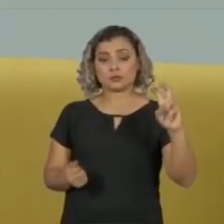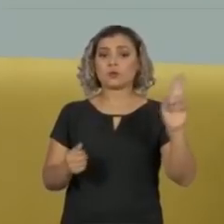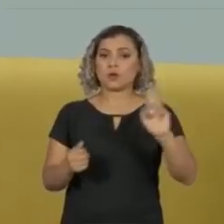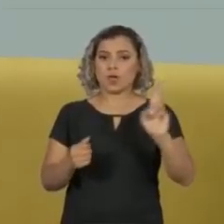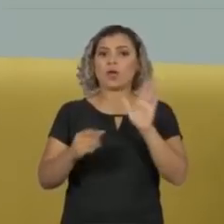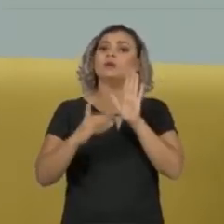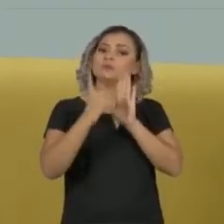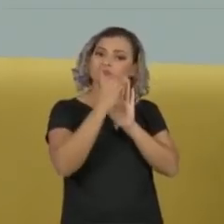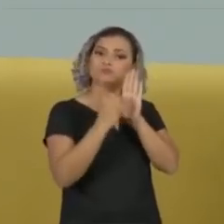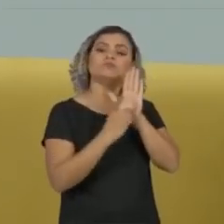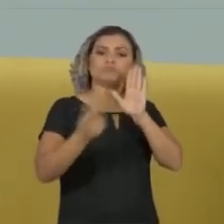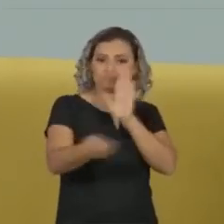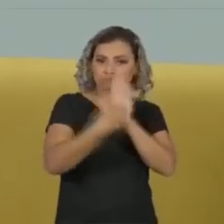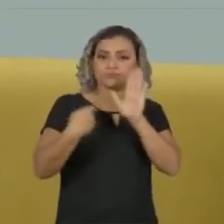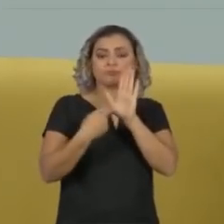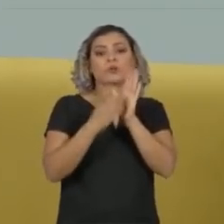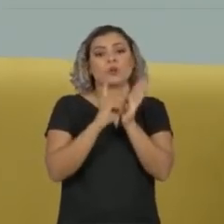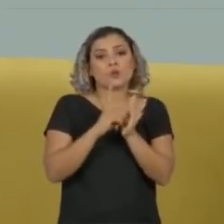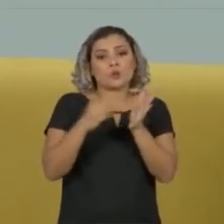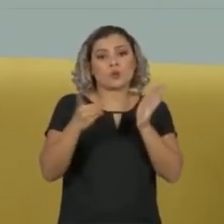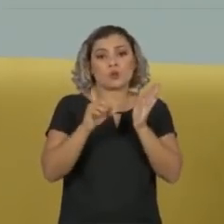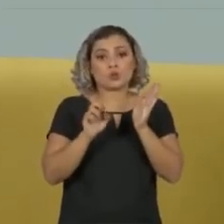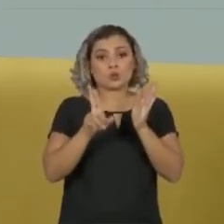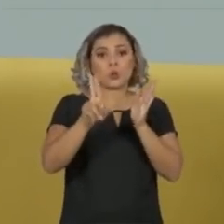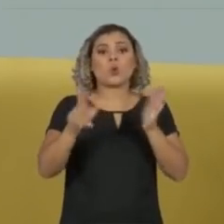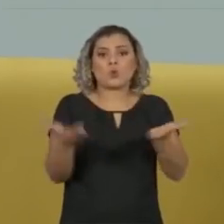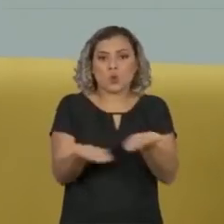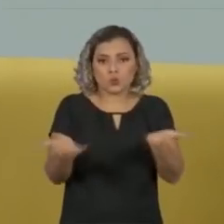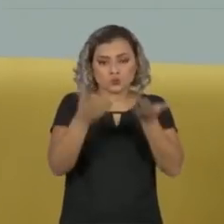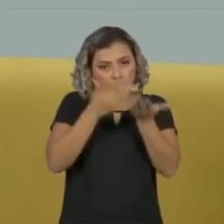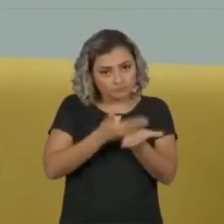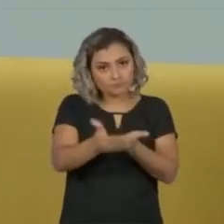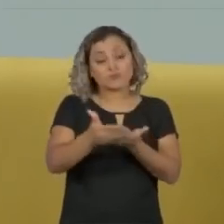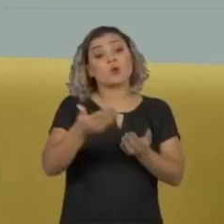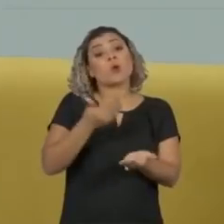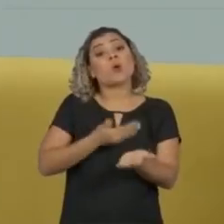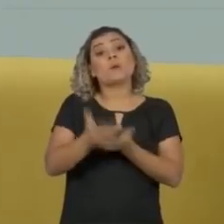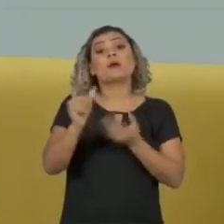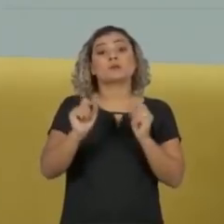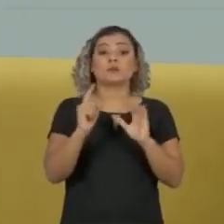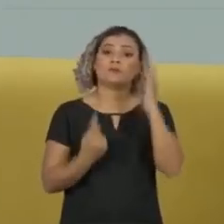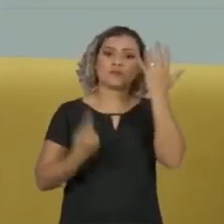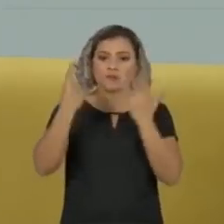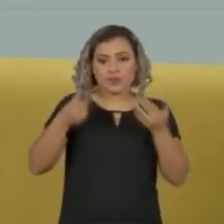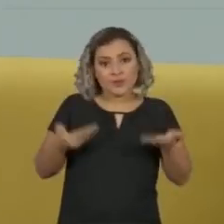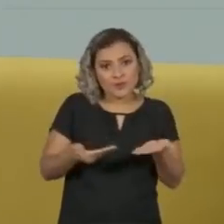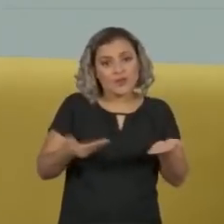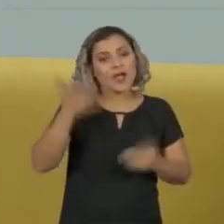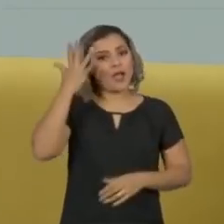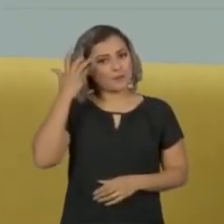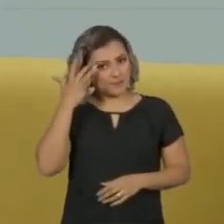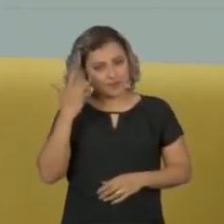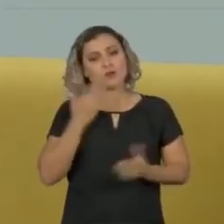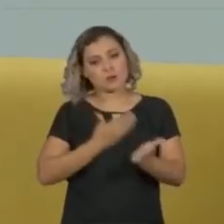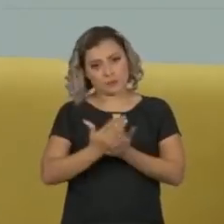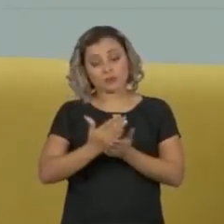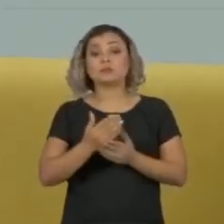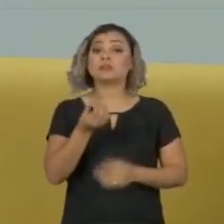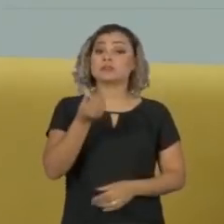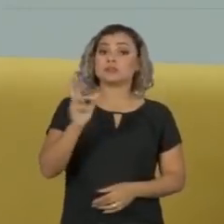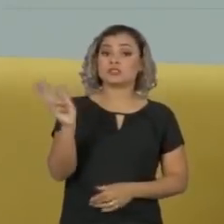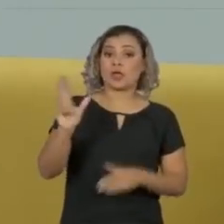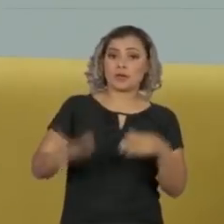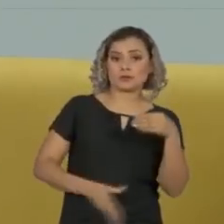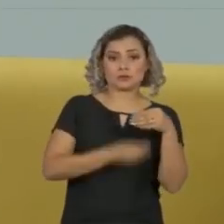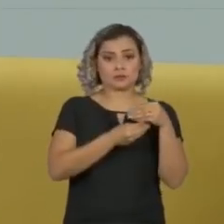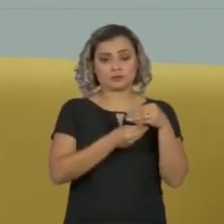Diário Oficial. O novo valor passa a valer a partir de amanhã, dia 1º de fevereiro. A correção de R$ 6 foi